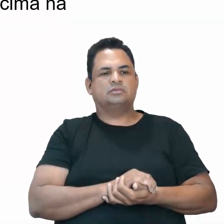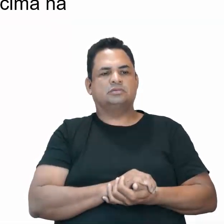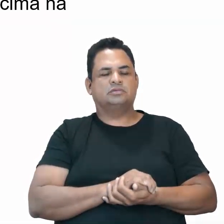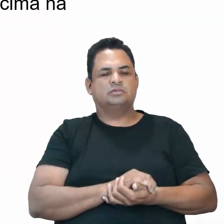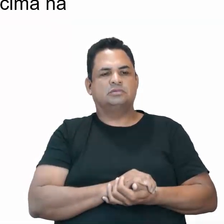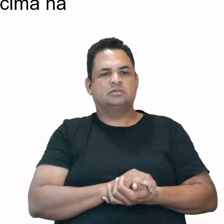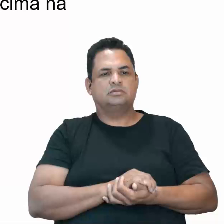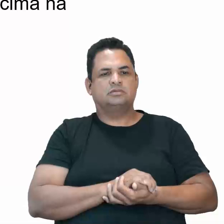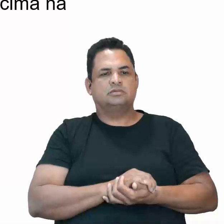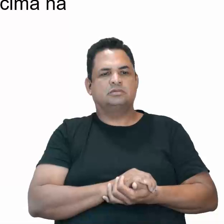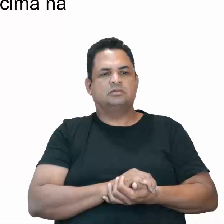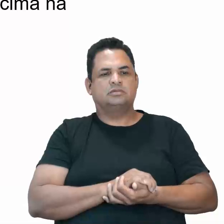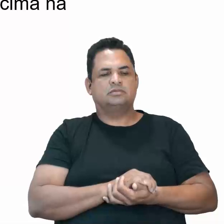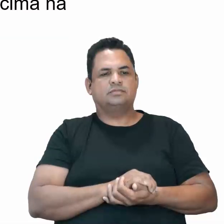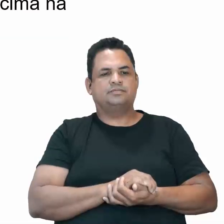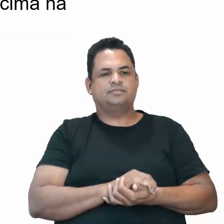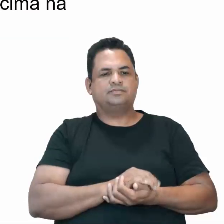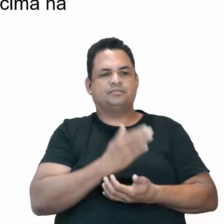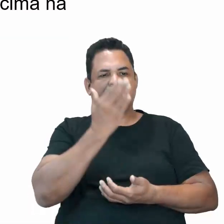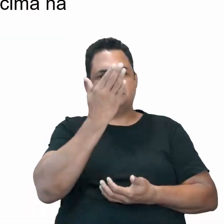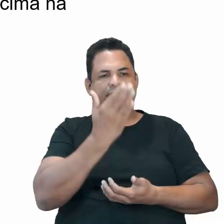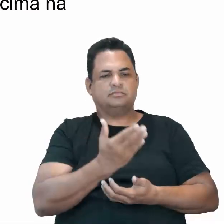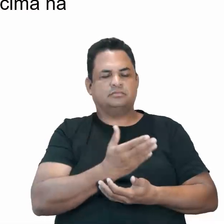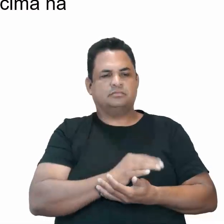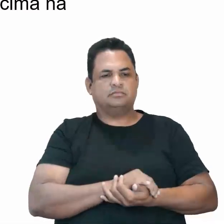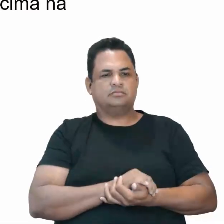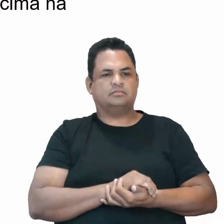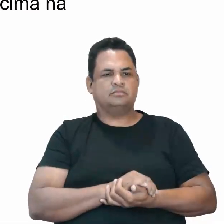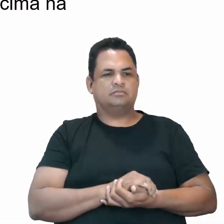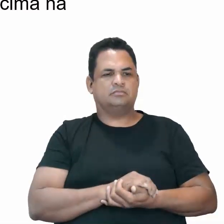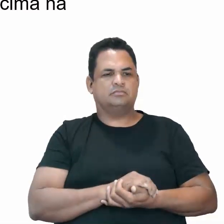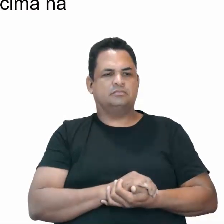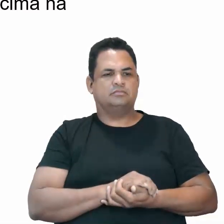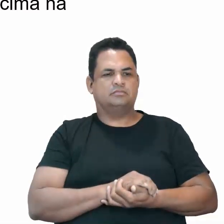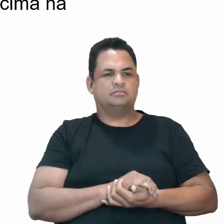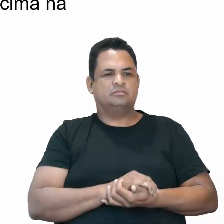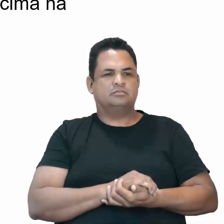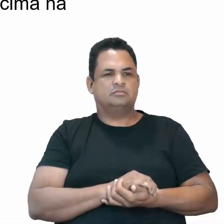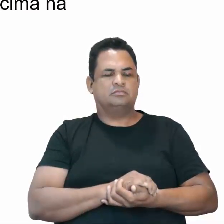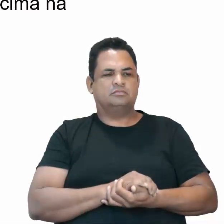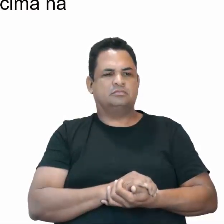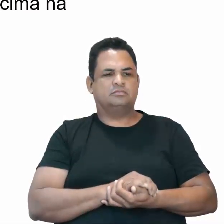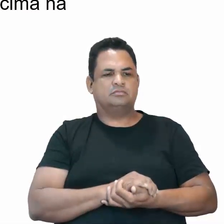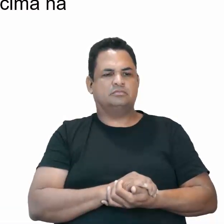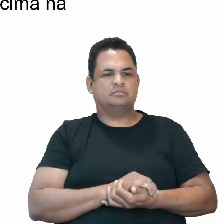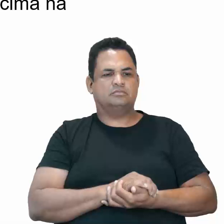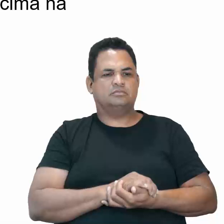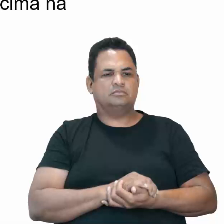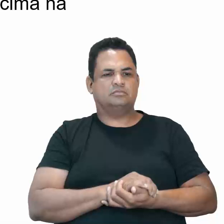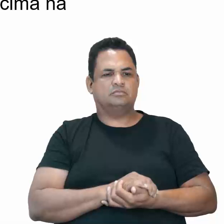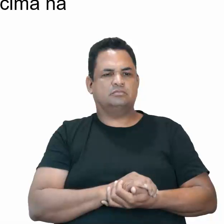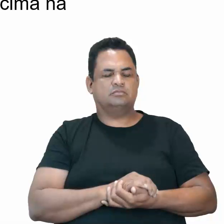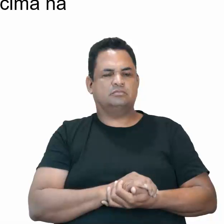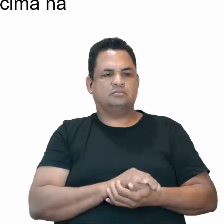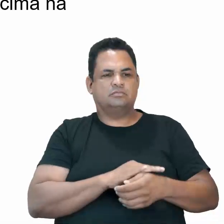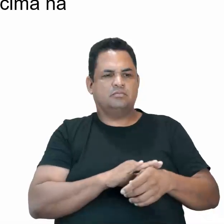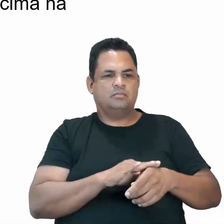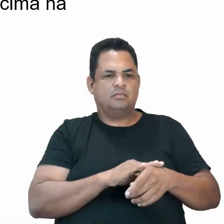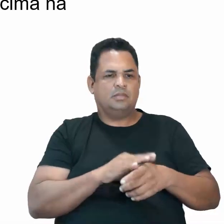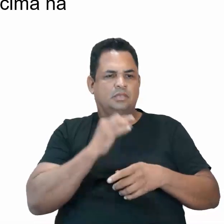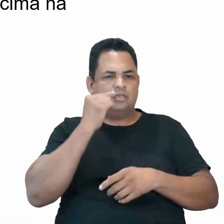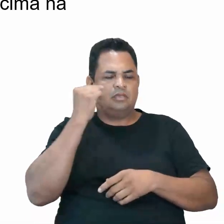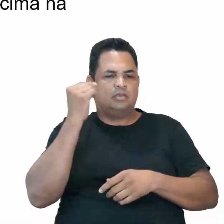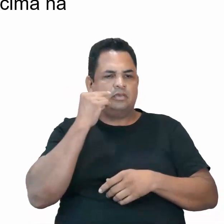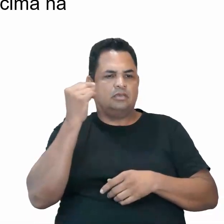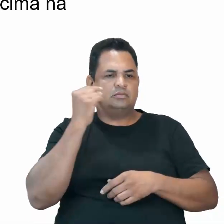abaixo, pele de gato vai ficar positivo que está acima. Está aí mais embaixo, pele de gato e seda, por exemplo. Pele de